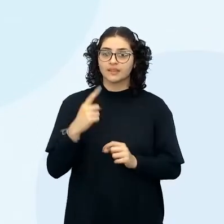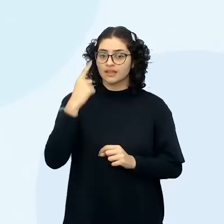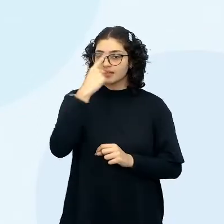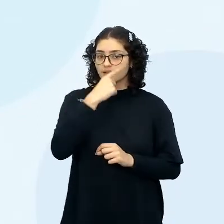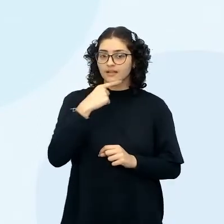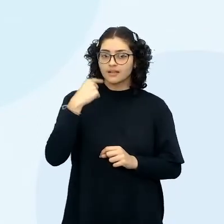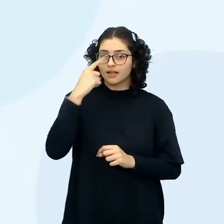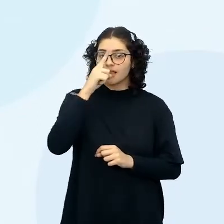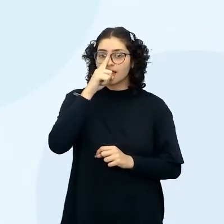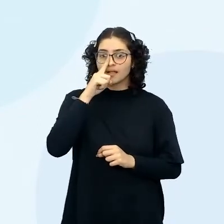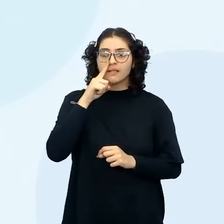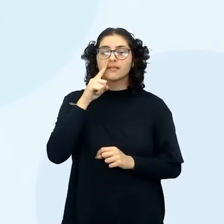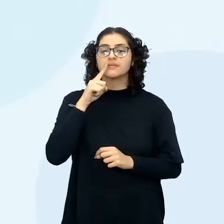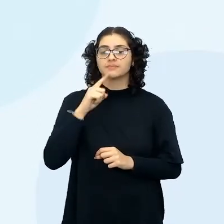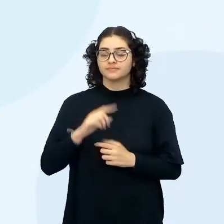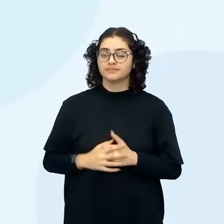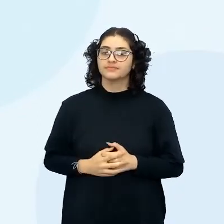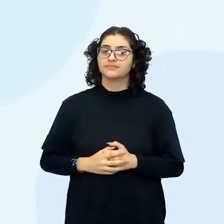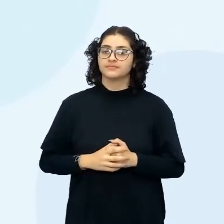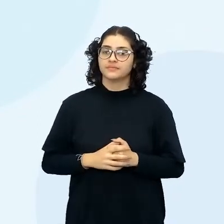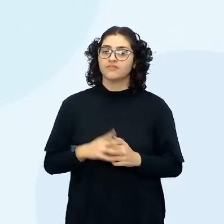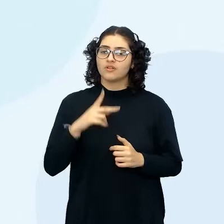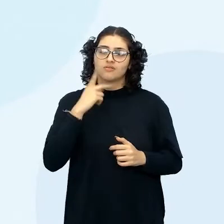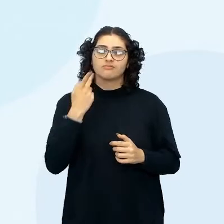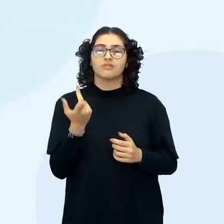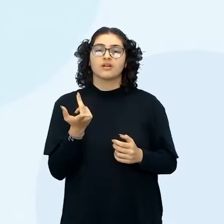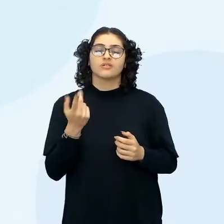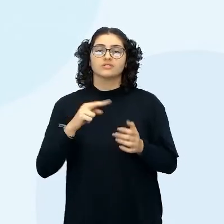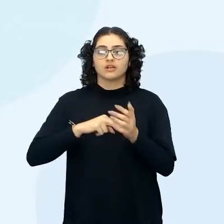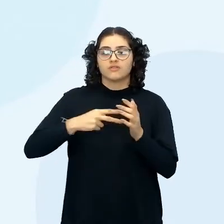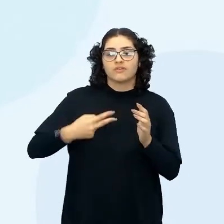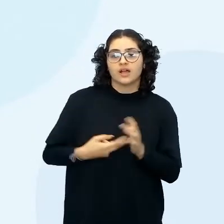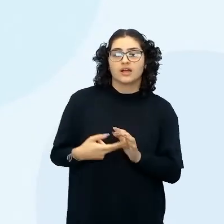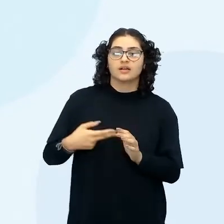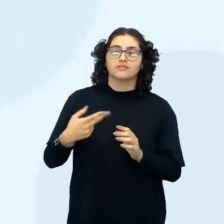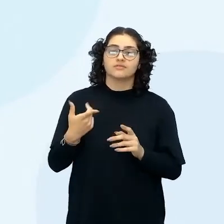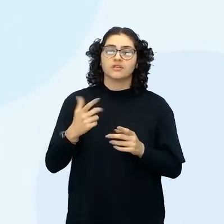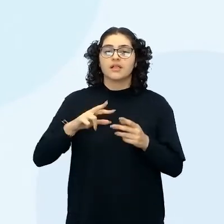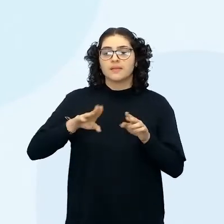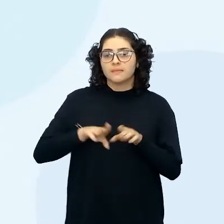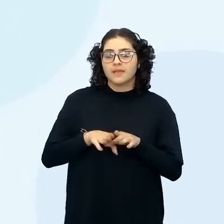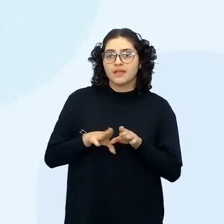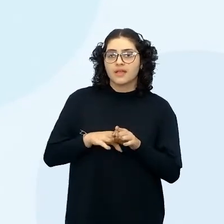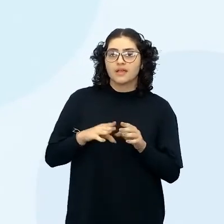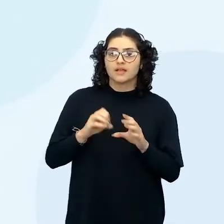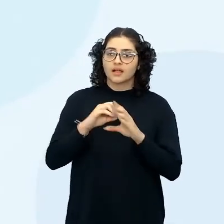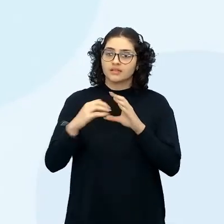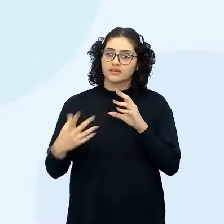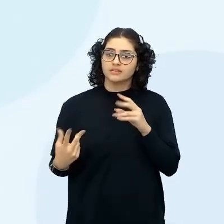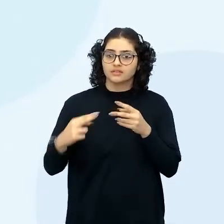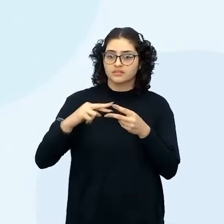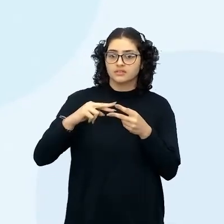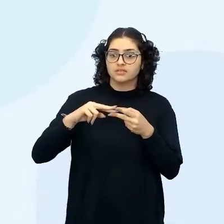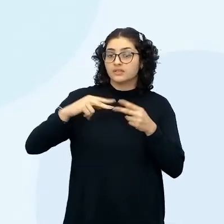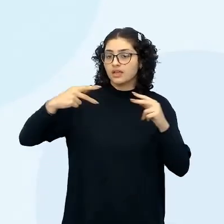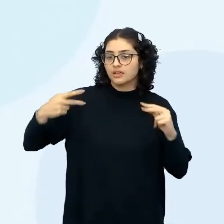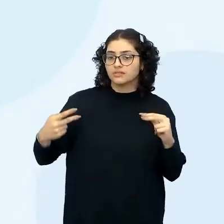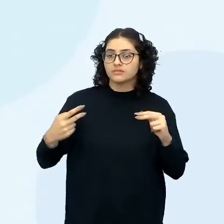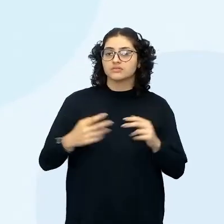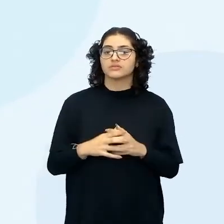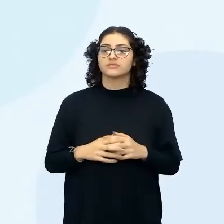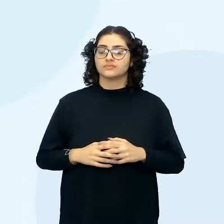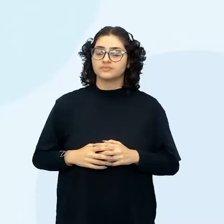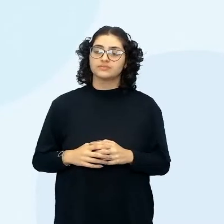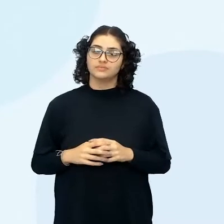falciforme, falamos aí a respeito da definição dos aspectos genéticos, a gente ressaltou bastante os